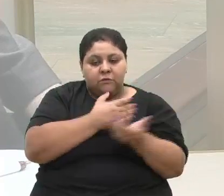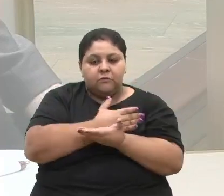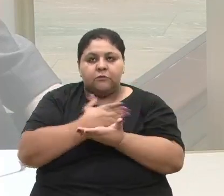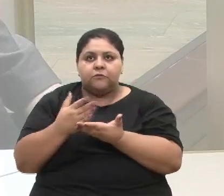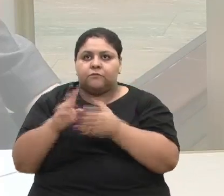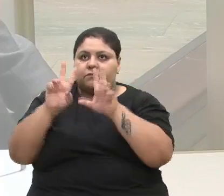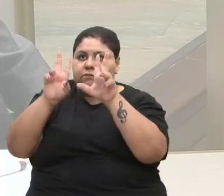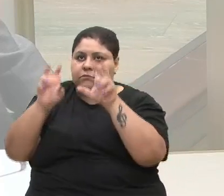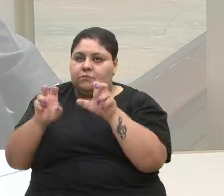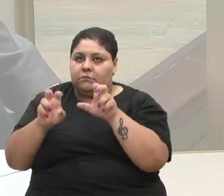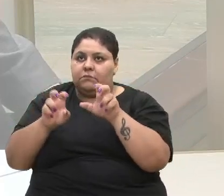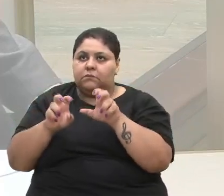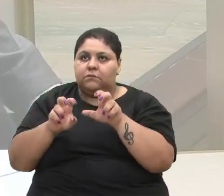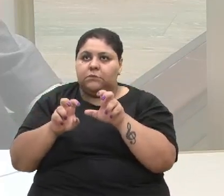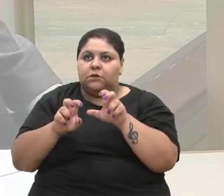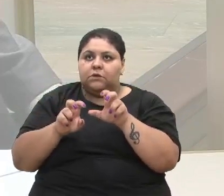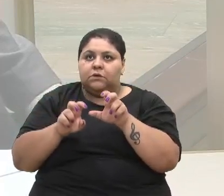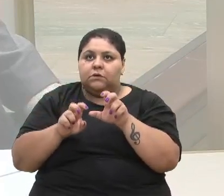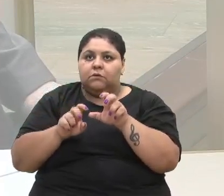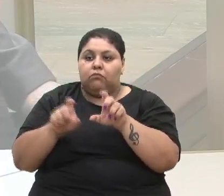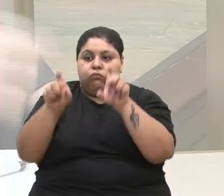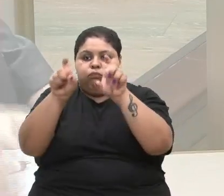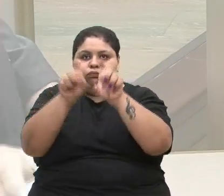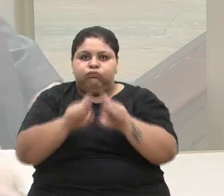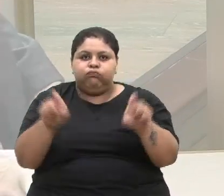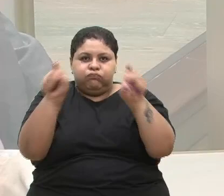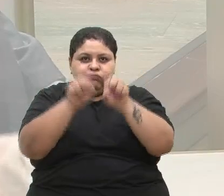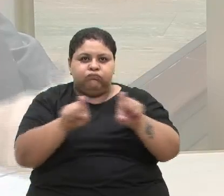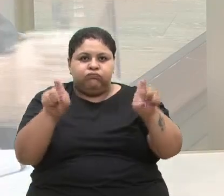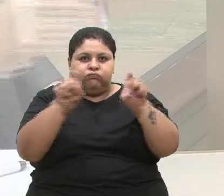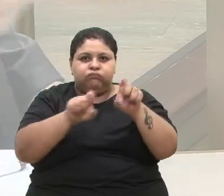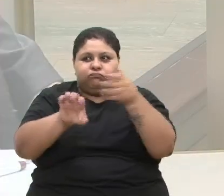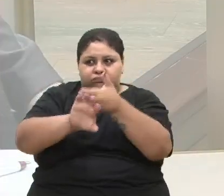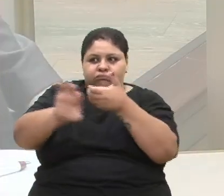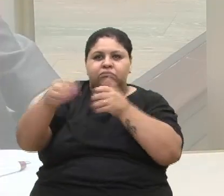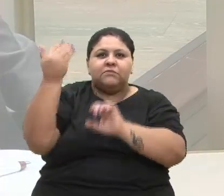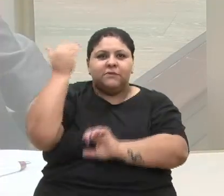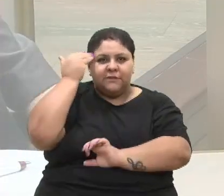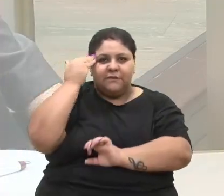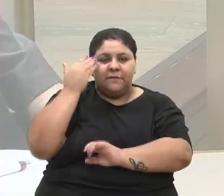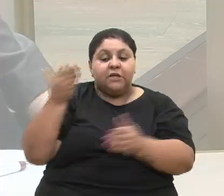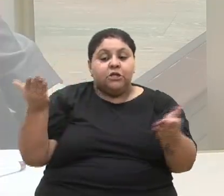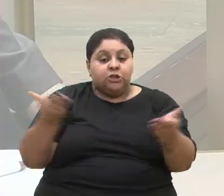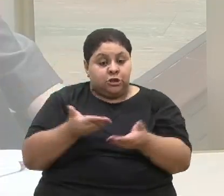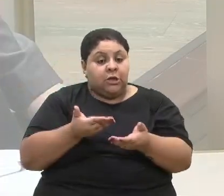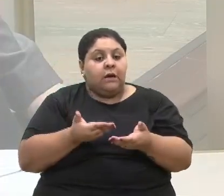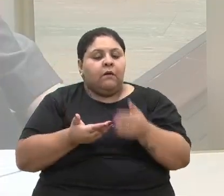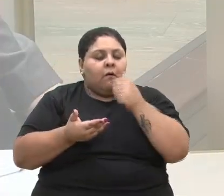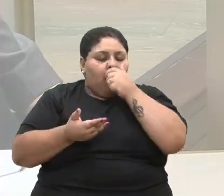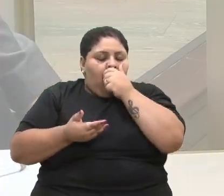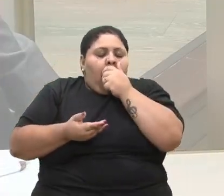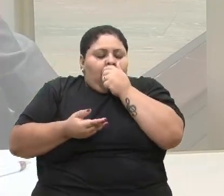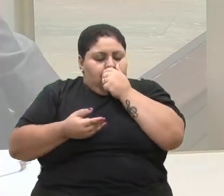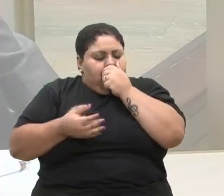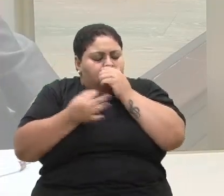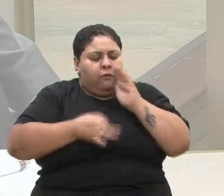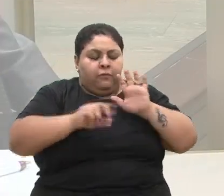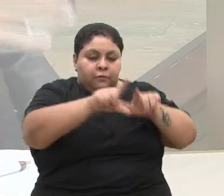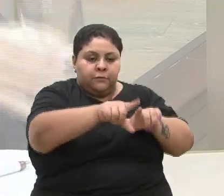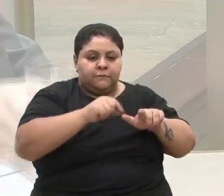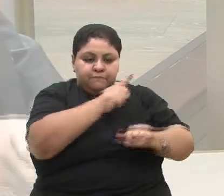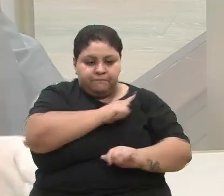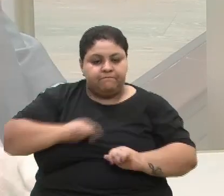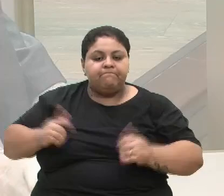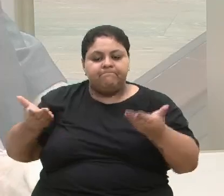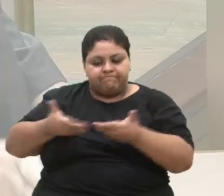no assunto da telemedicina, que já é sim uma orientação de governo e que vem sendo trabalhado, vereador, e principalmente para aquele